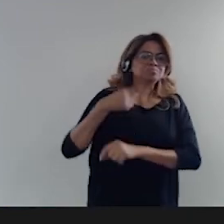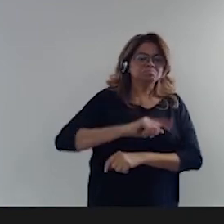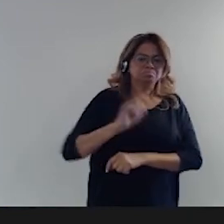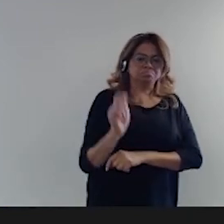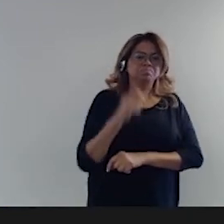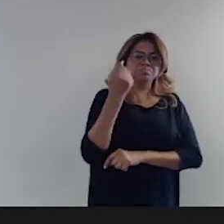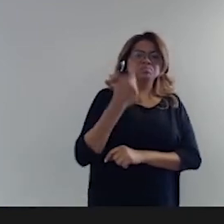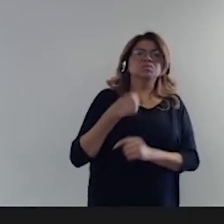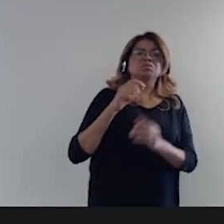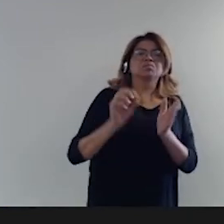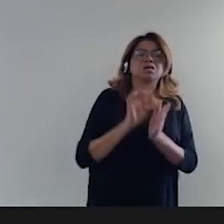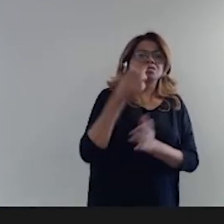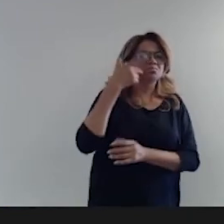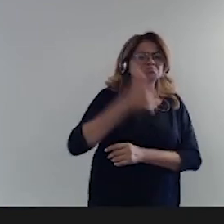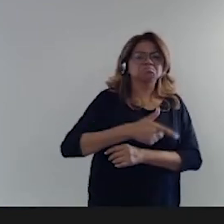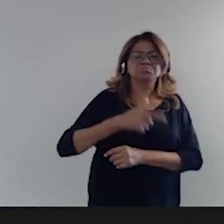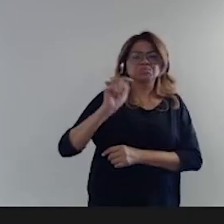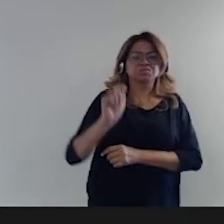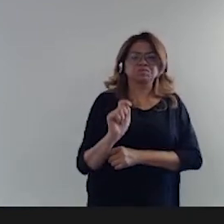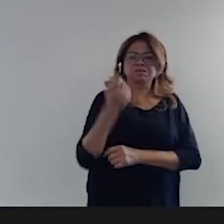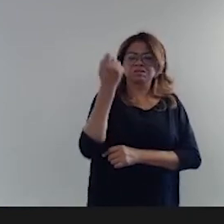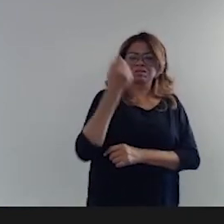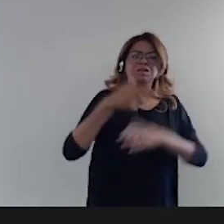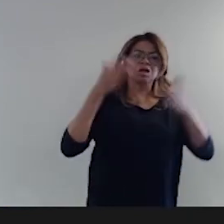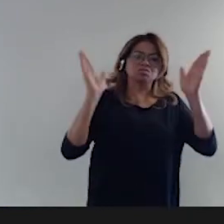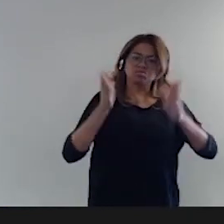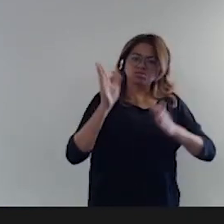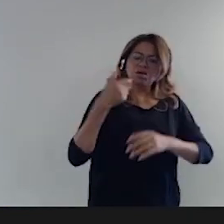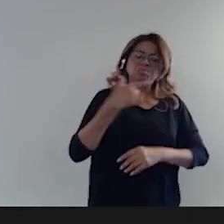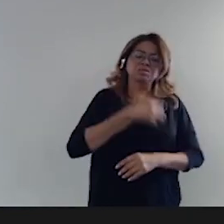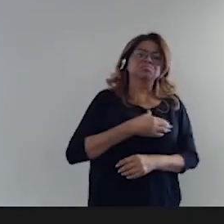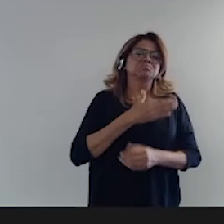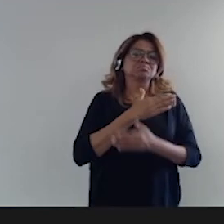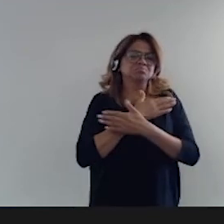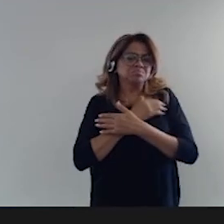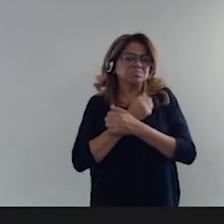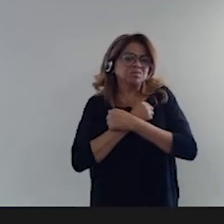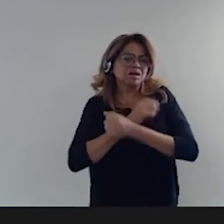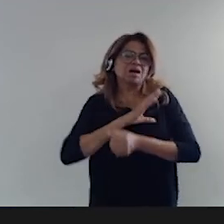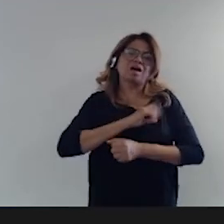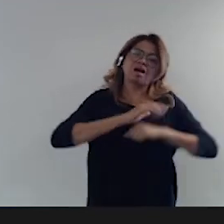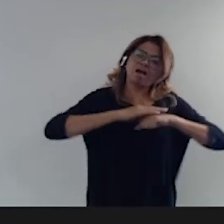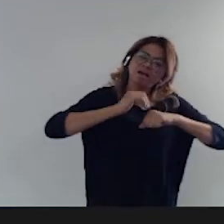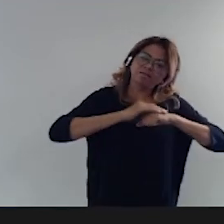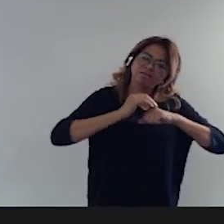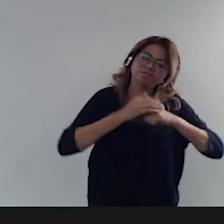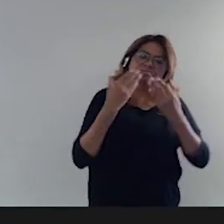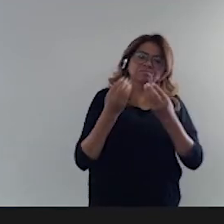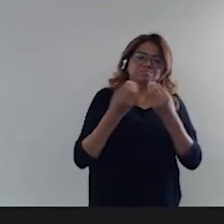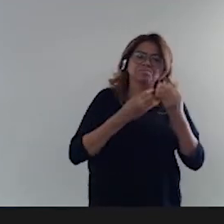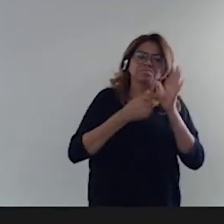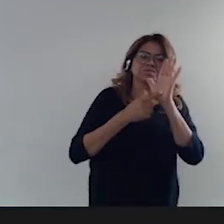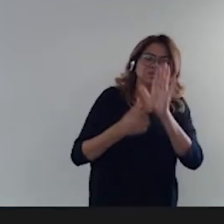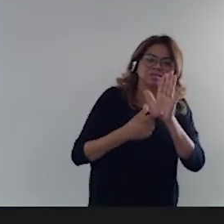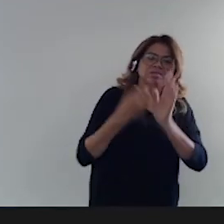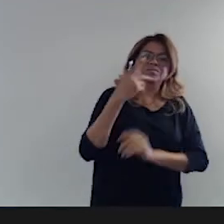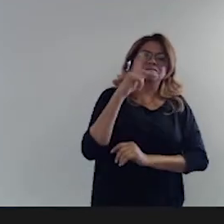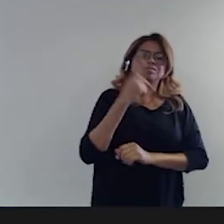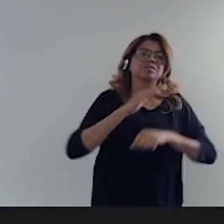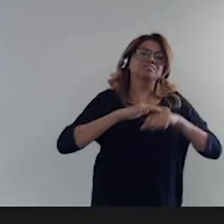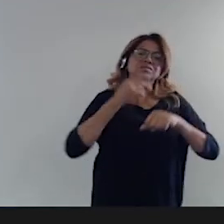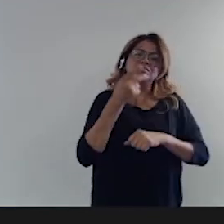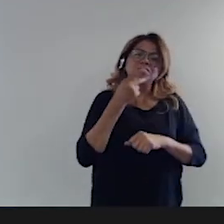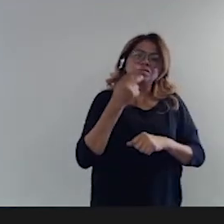marca registrada por esse seu afeto que todos podemos testemunhar, por suas palavras e pelo